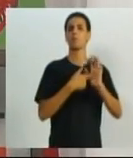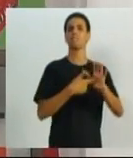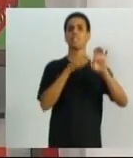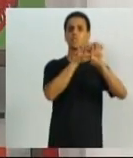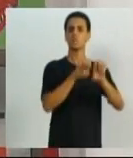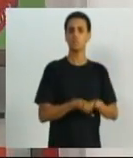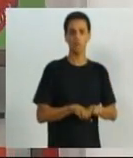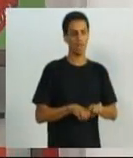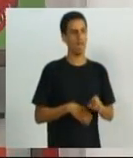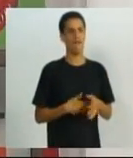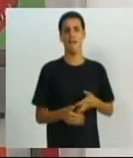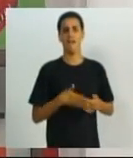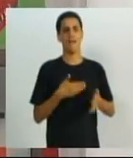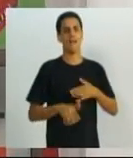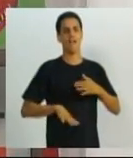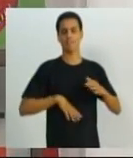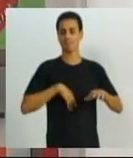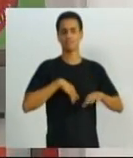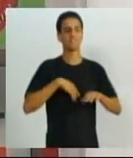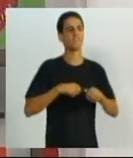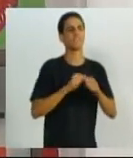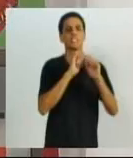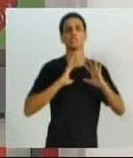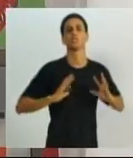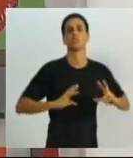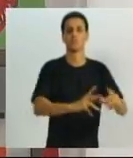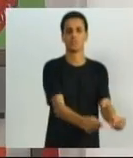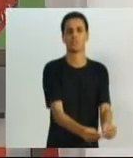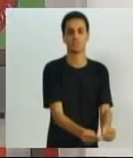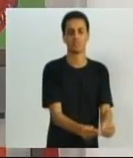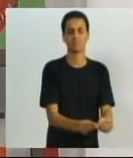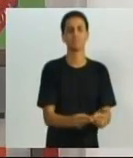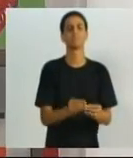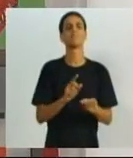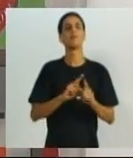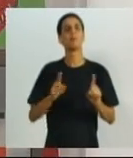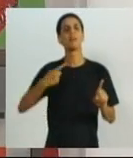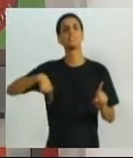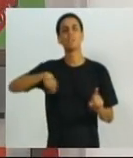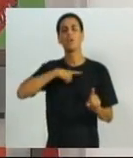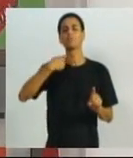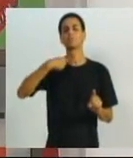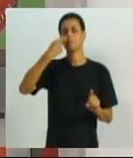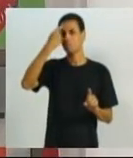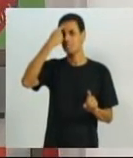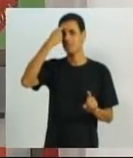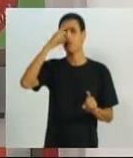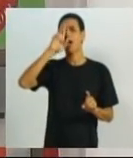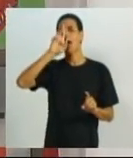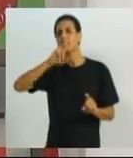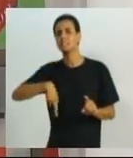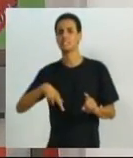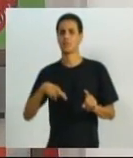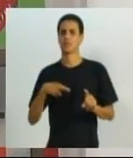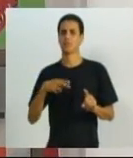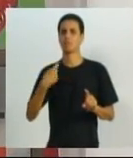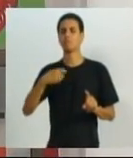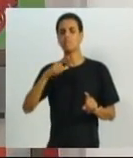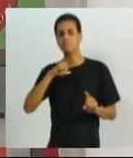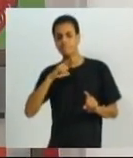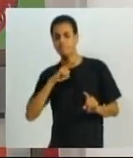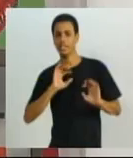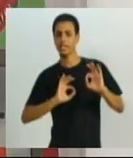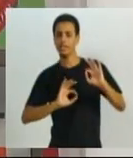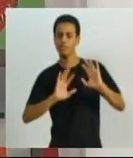puder. Então, quanto melhor nós formos racionais e tivermos mais austeridade, quem sabe